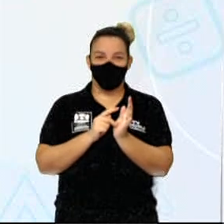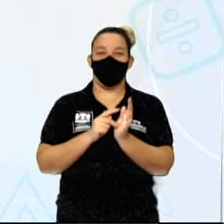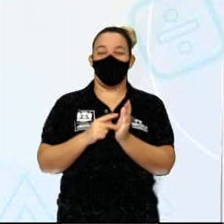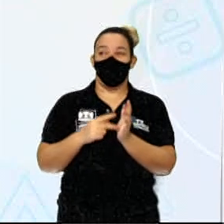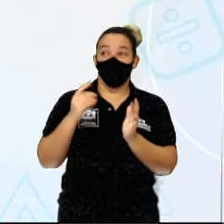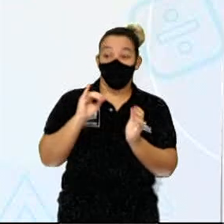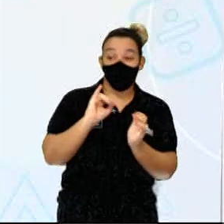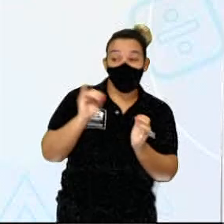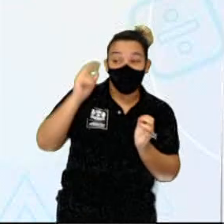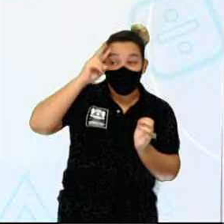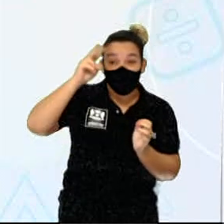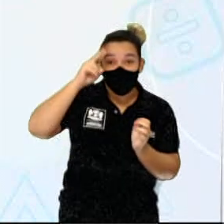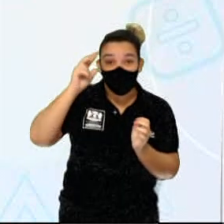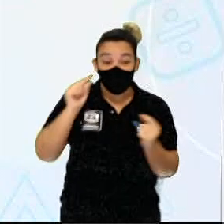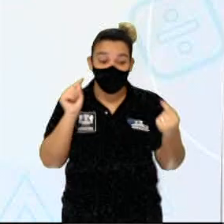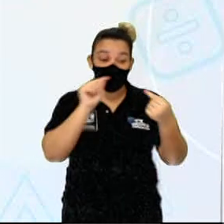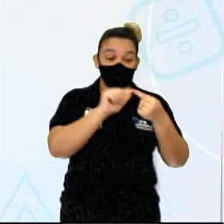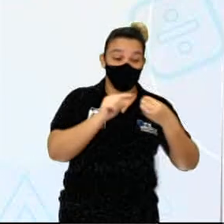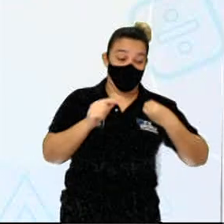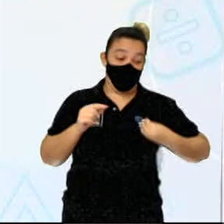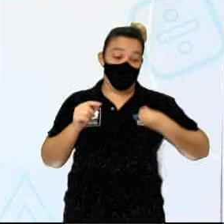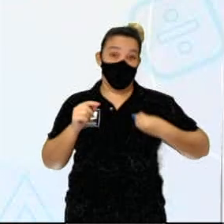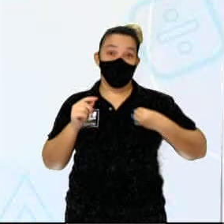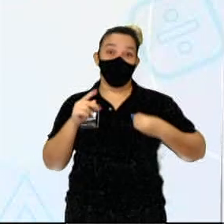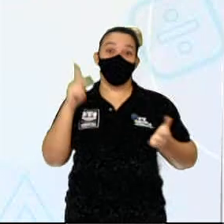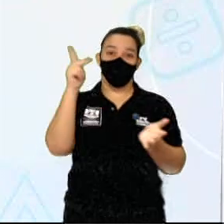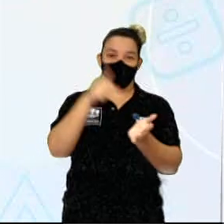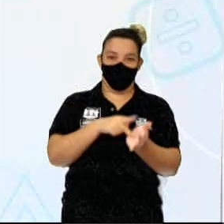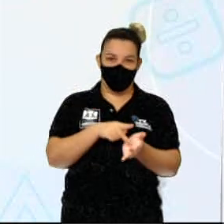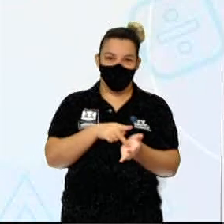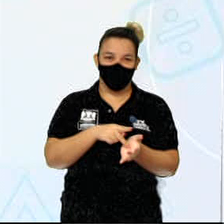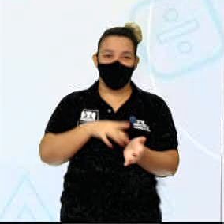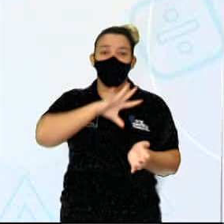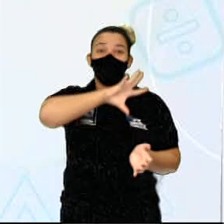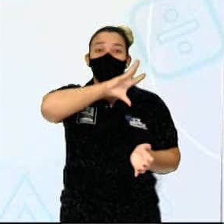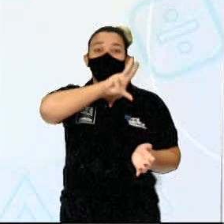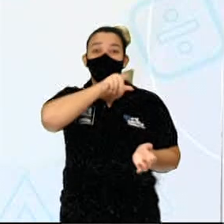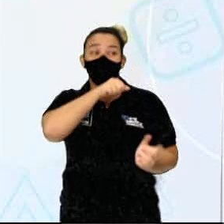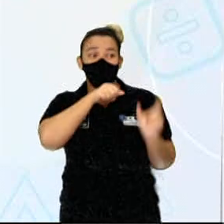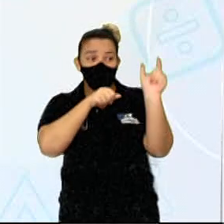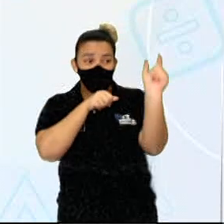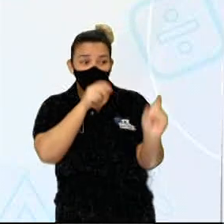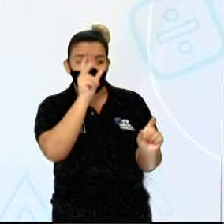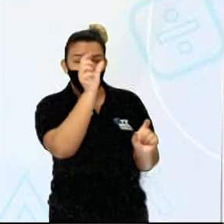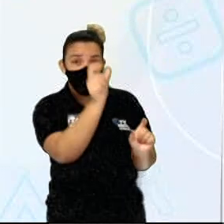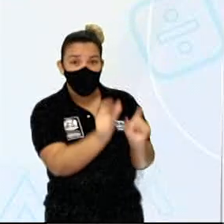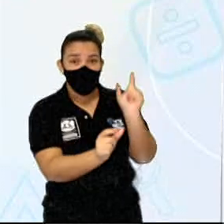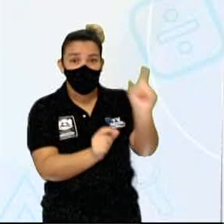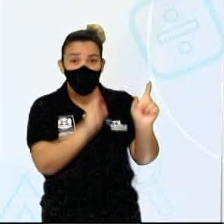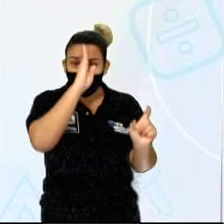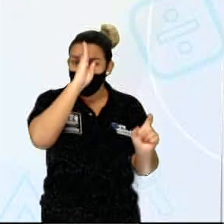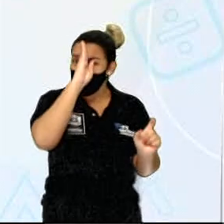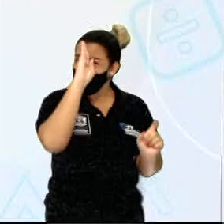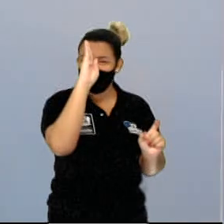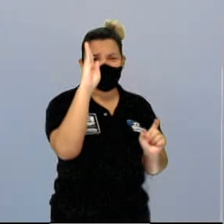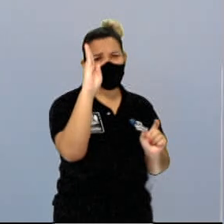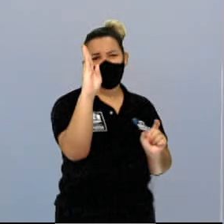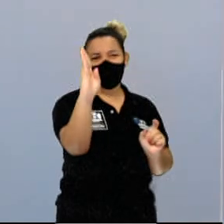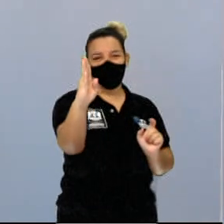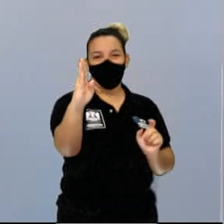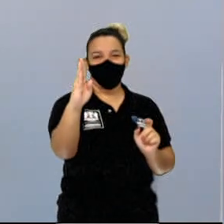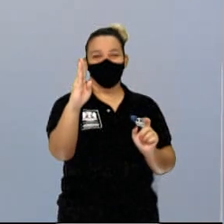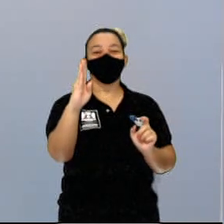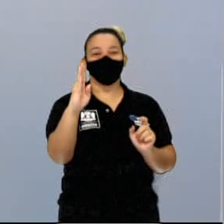vida real. Os animais, eles são os personagens principais da fábula. A fábula, ela vai trabalhar